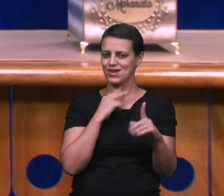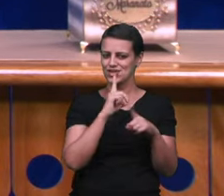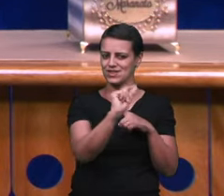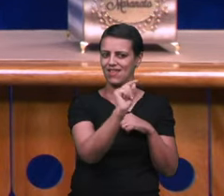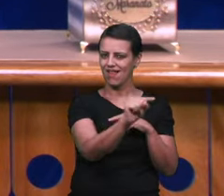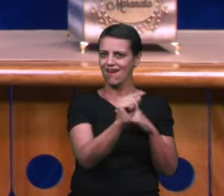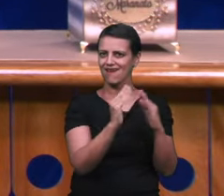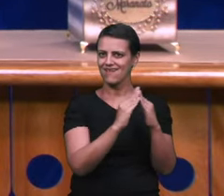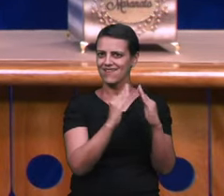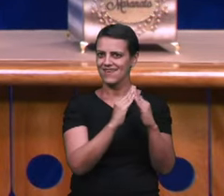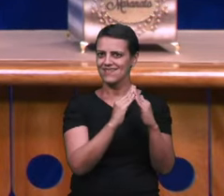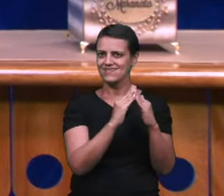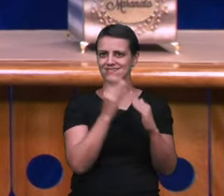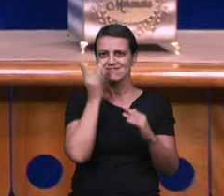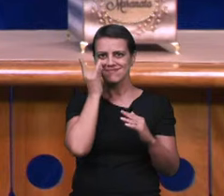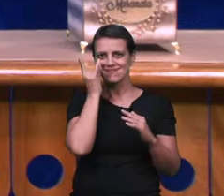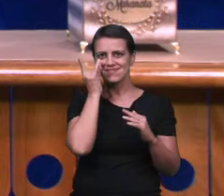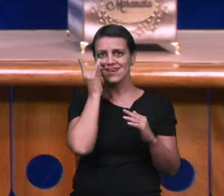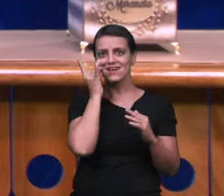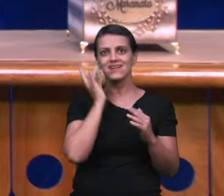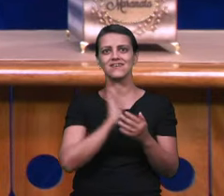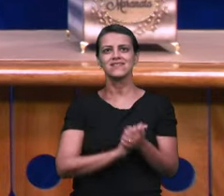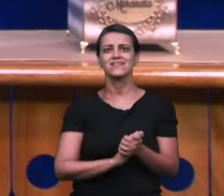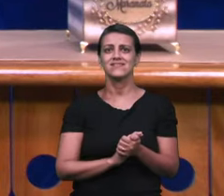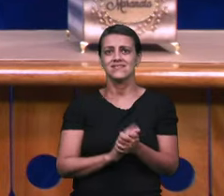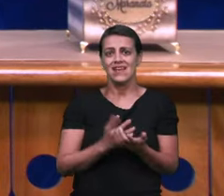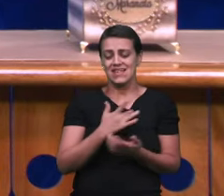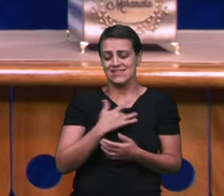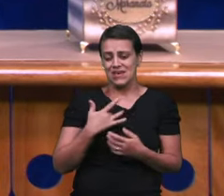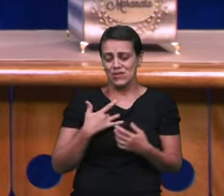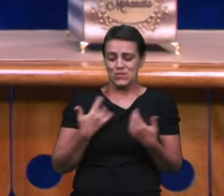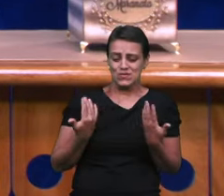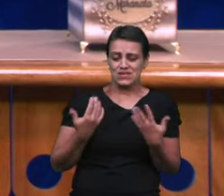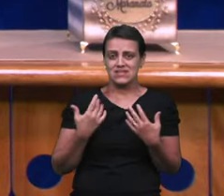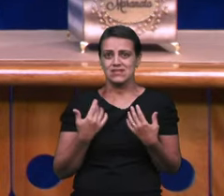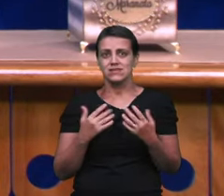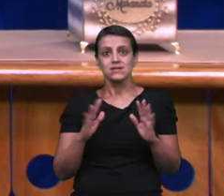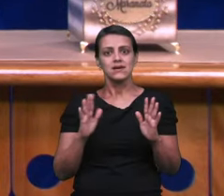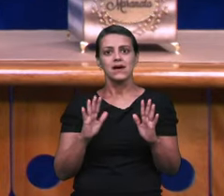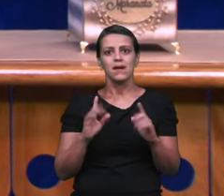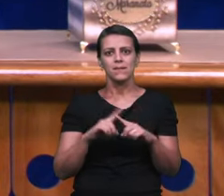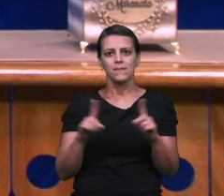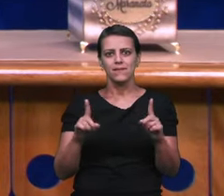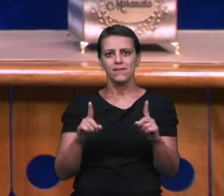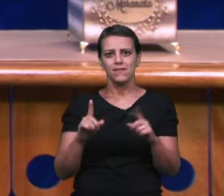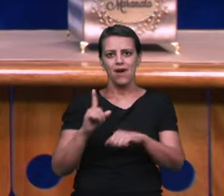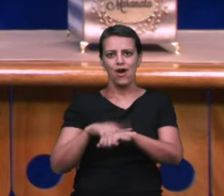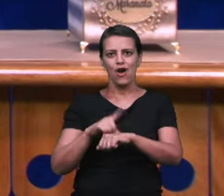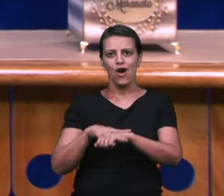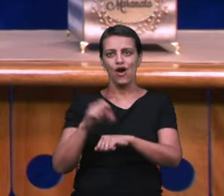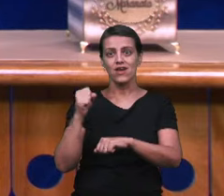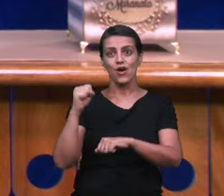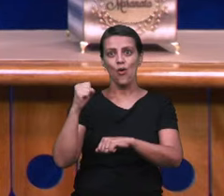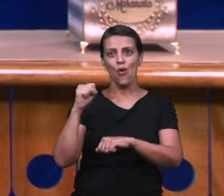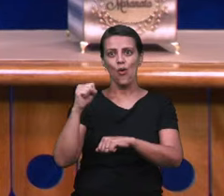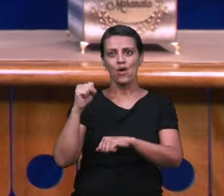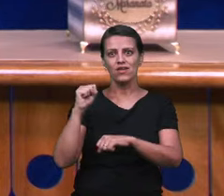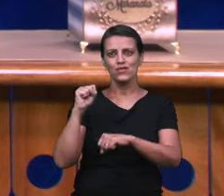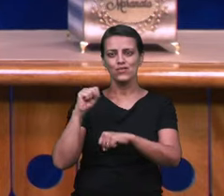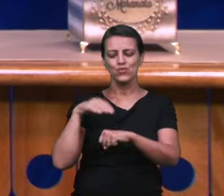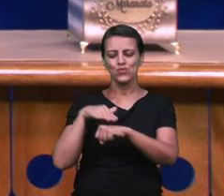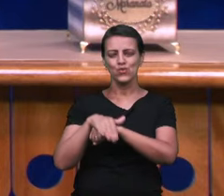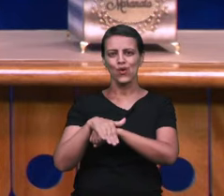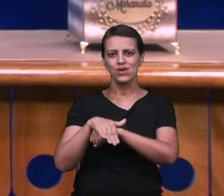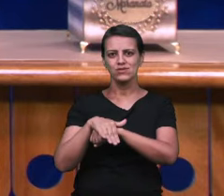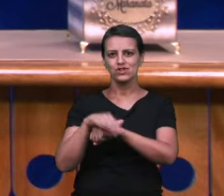estou num período de recuperação da minha saúde no hospital, não tem problema. Às 20 horas, o culto presencial é às